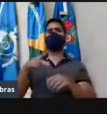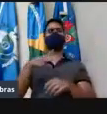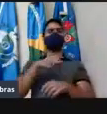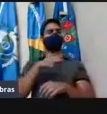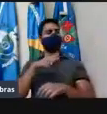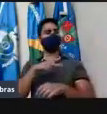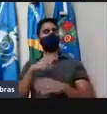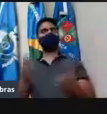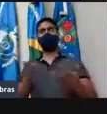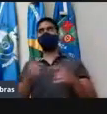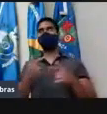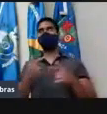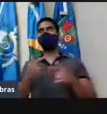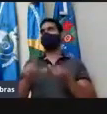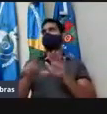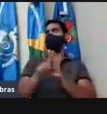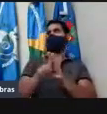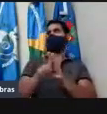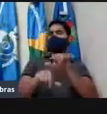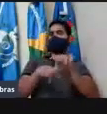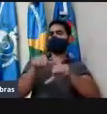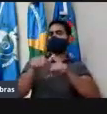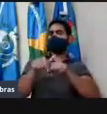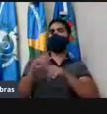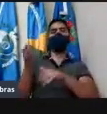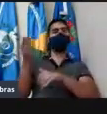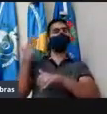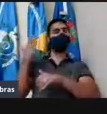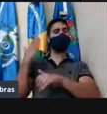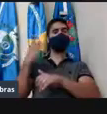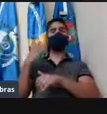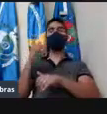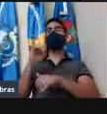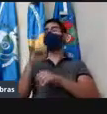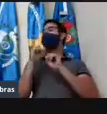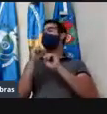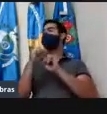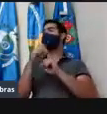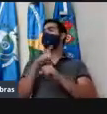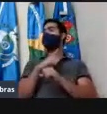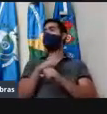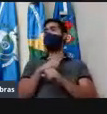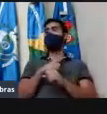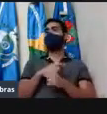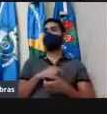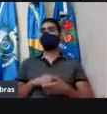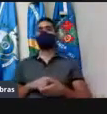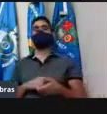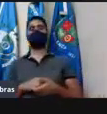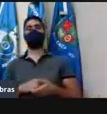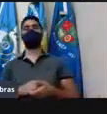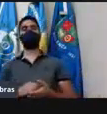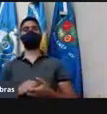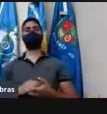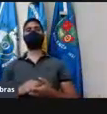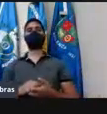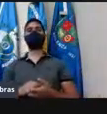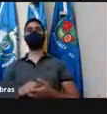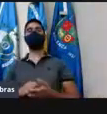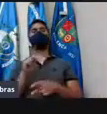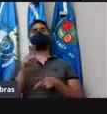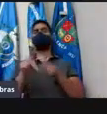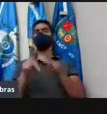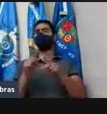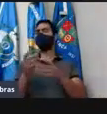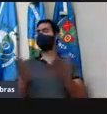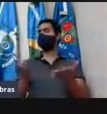lei mudou e anteriormente você só poderia ter nesse setor recursos públicos sendo